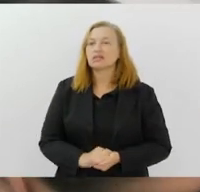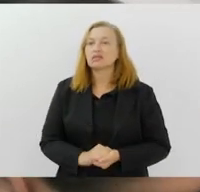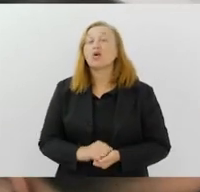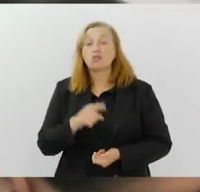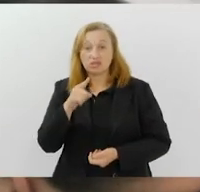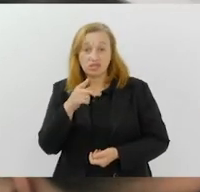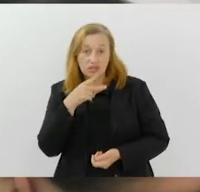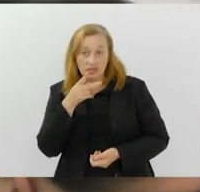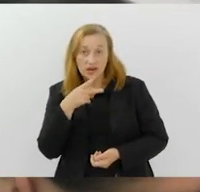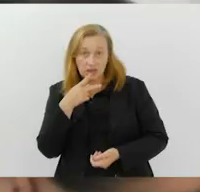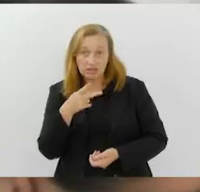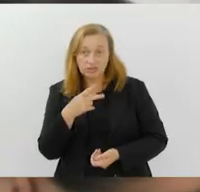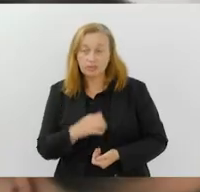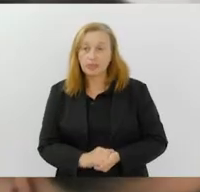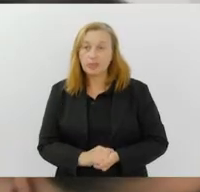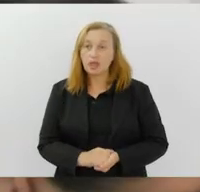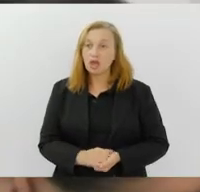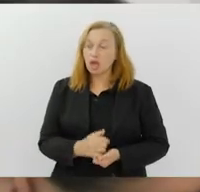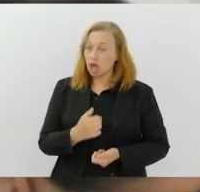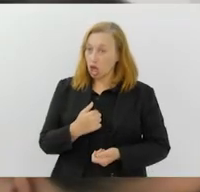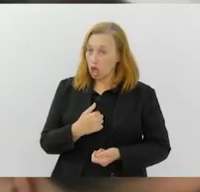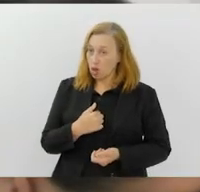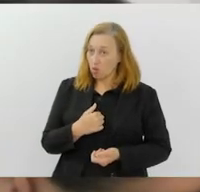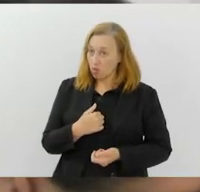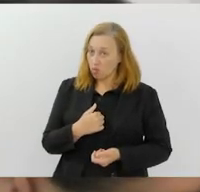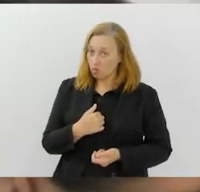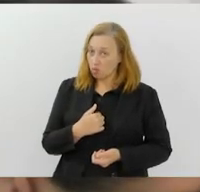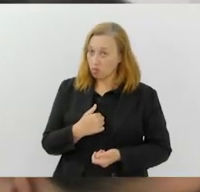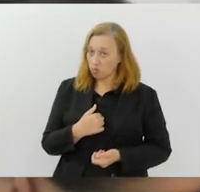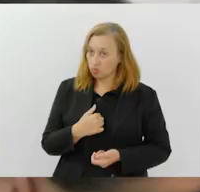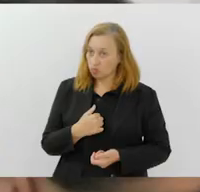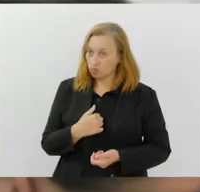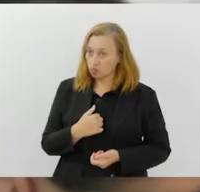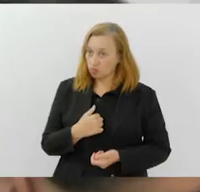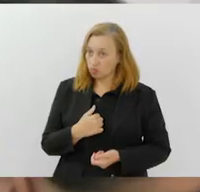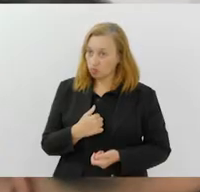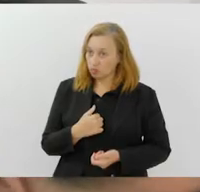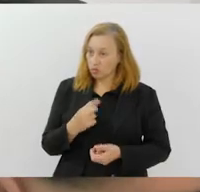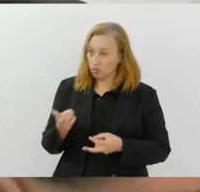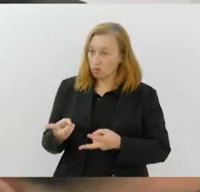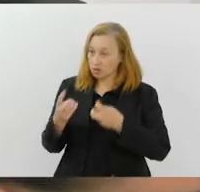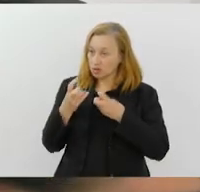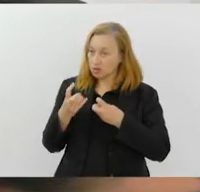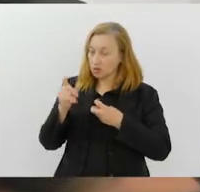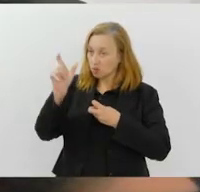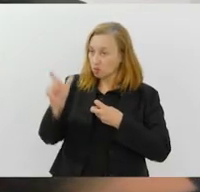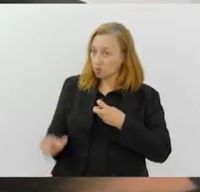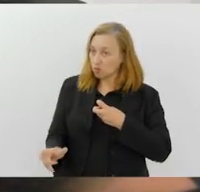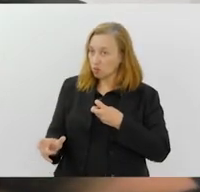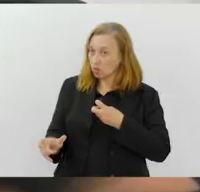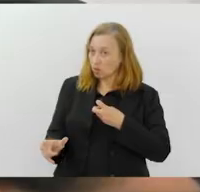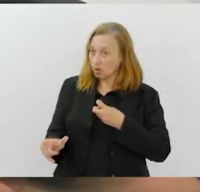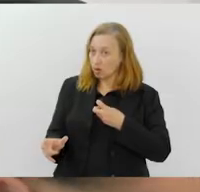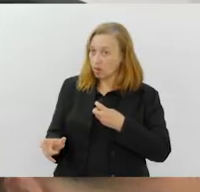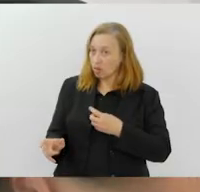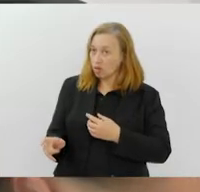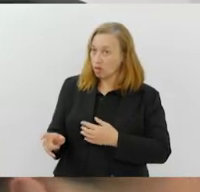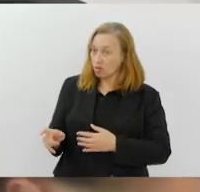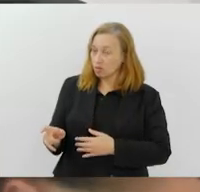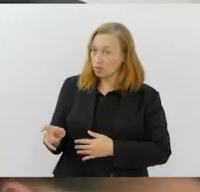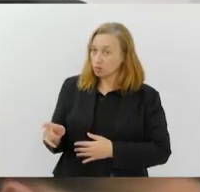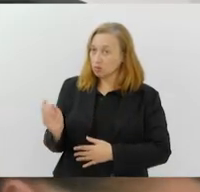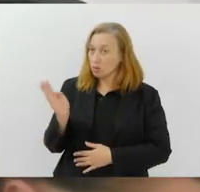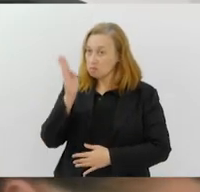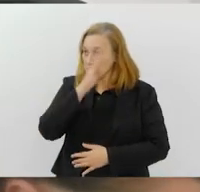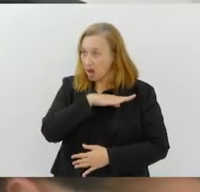dizendo que eu tô sendo e e identificado como uma um contrav com uma pessoa que